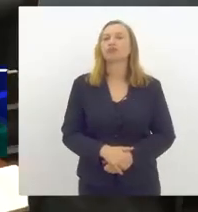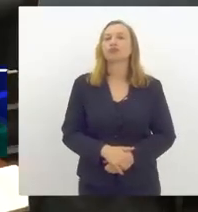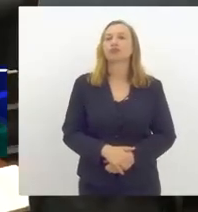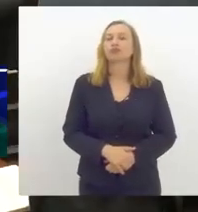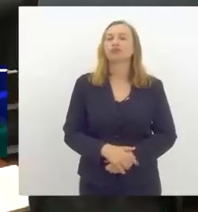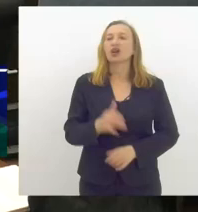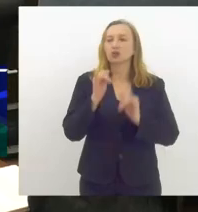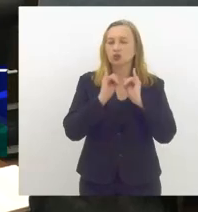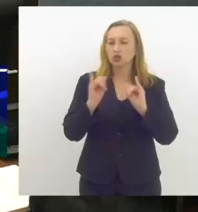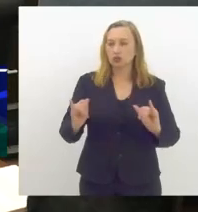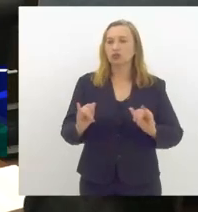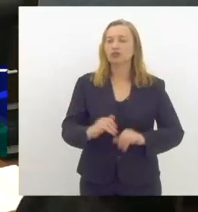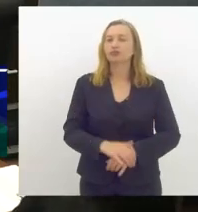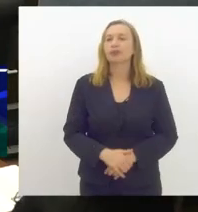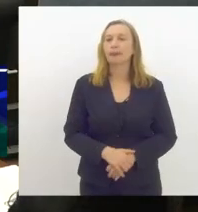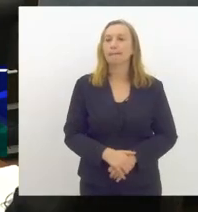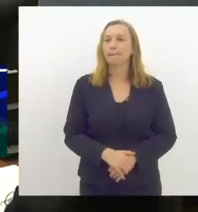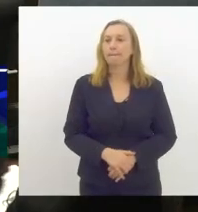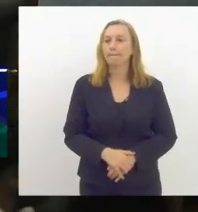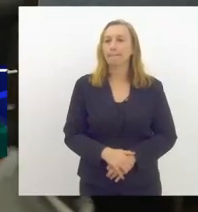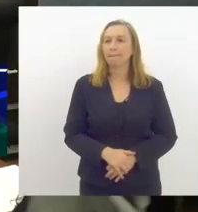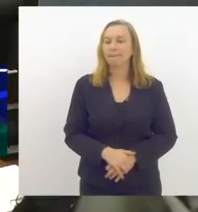o anuncio